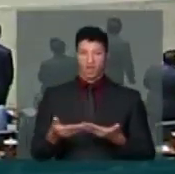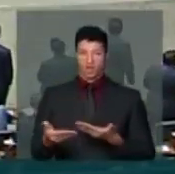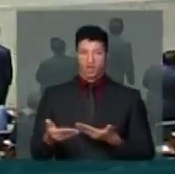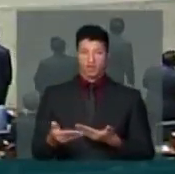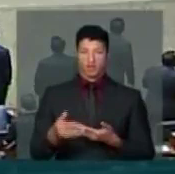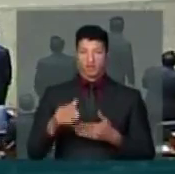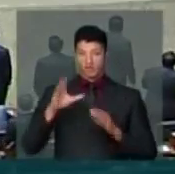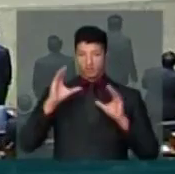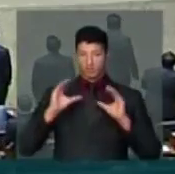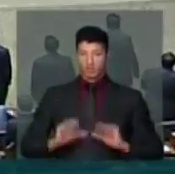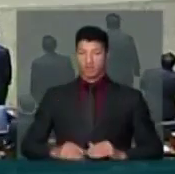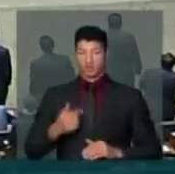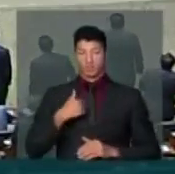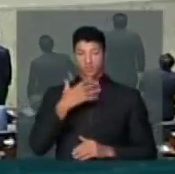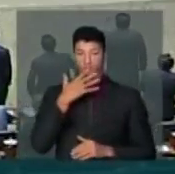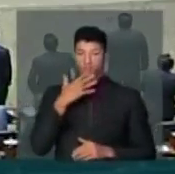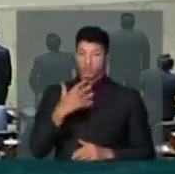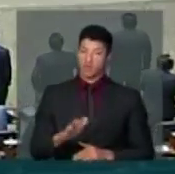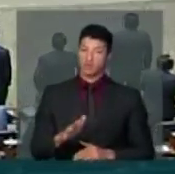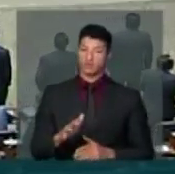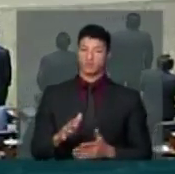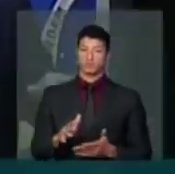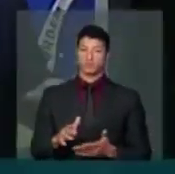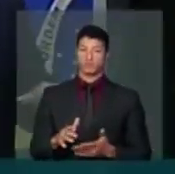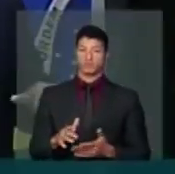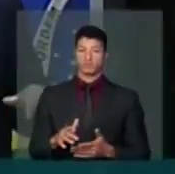a um cidadão que eu não conheço,